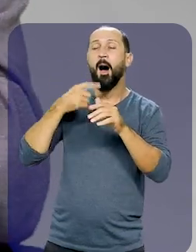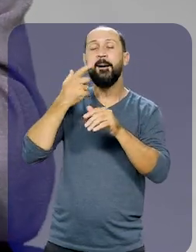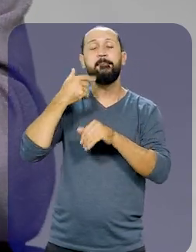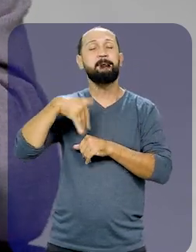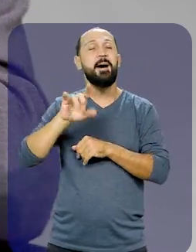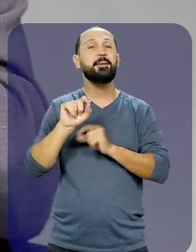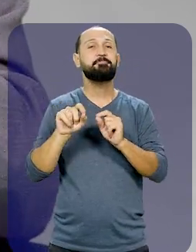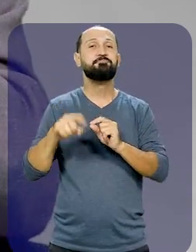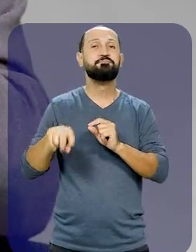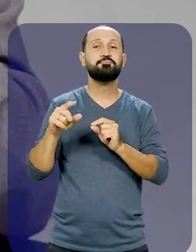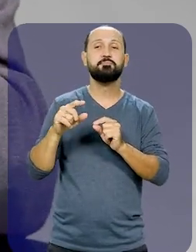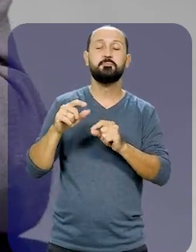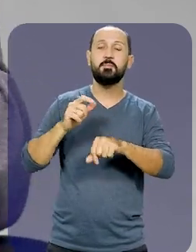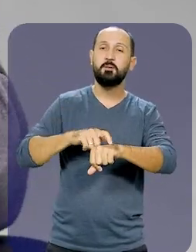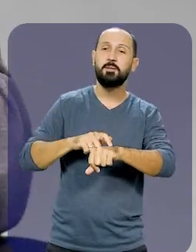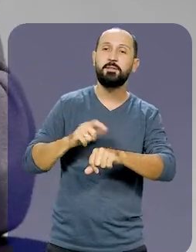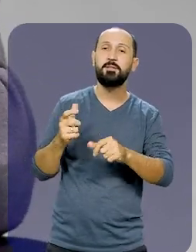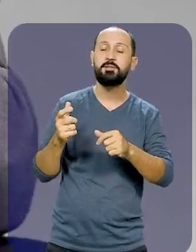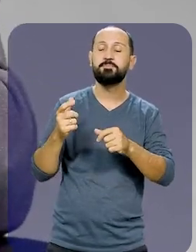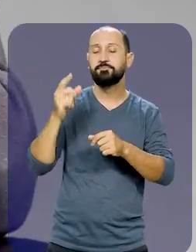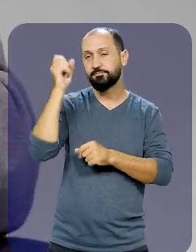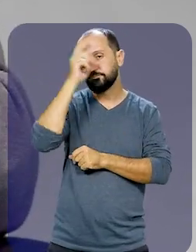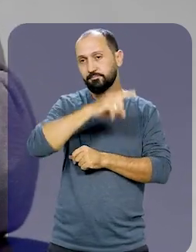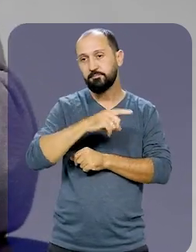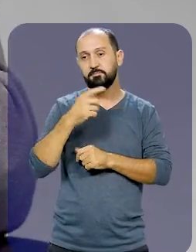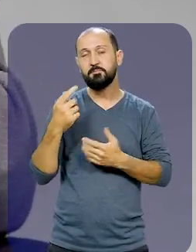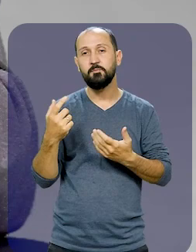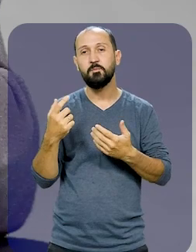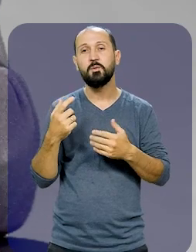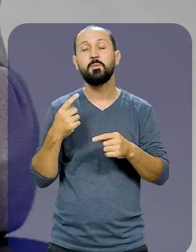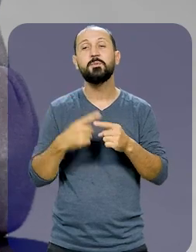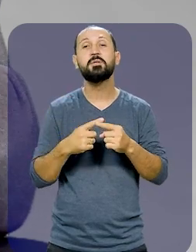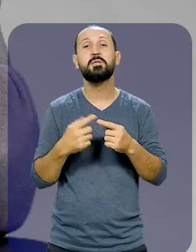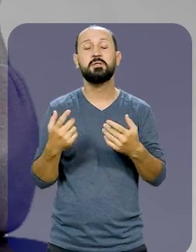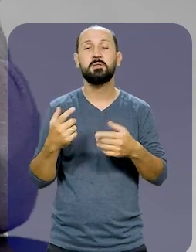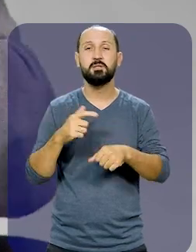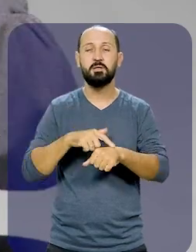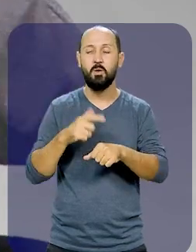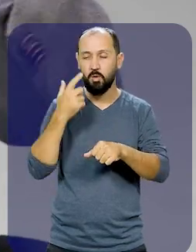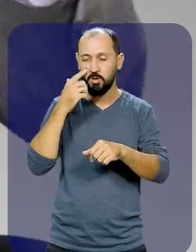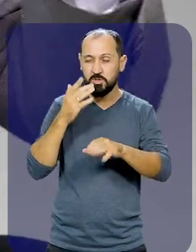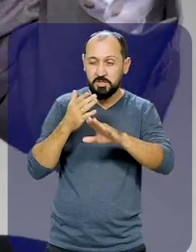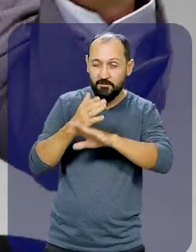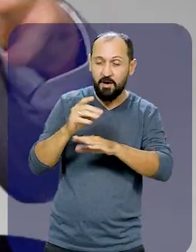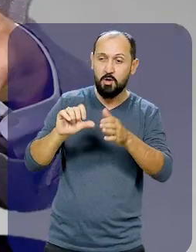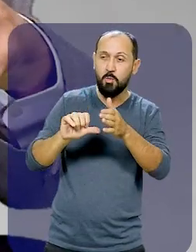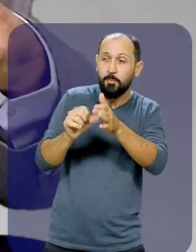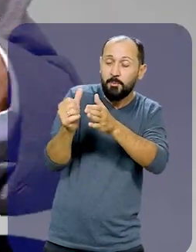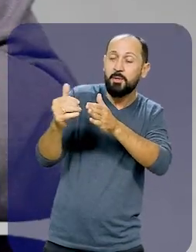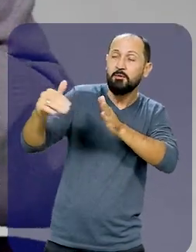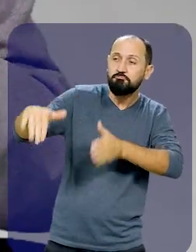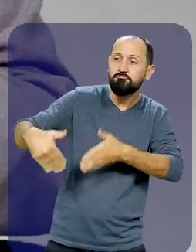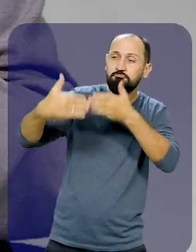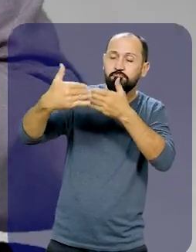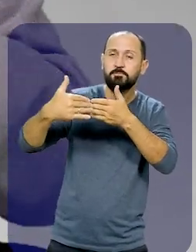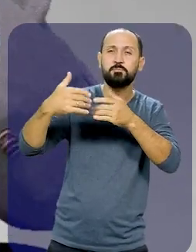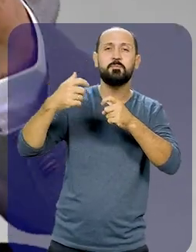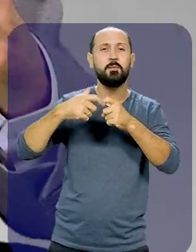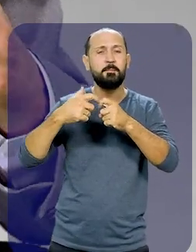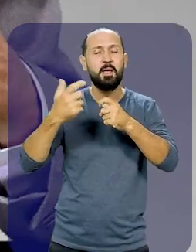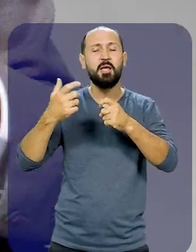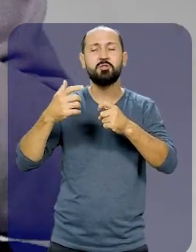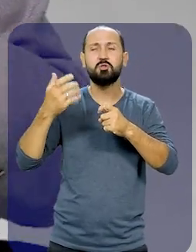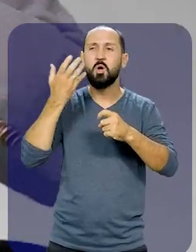seja o grande fator que dificulta um pouco, porque quando você vai na atenção primária com clínicos